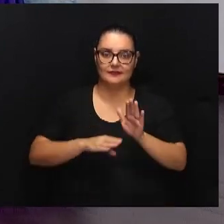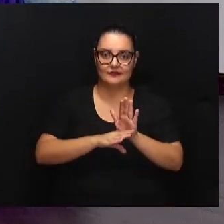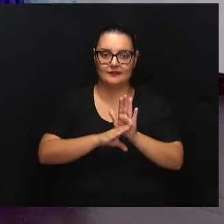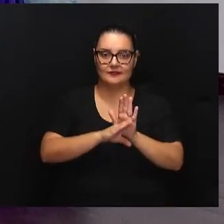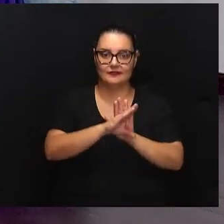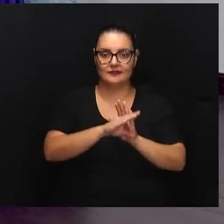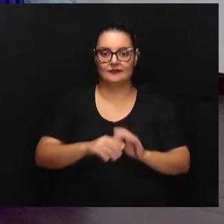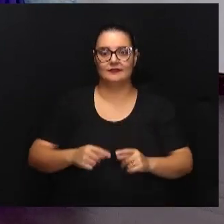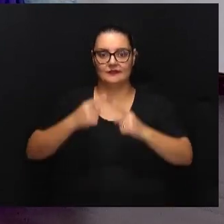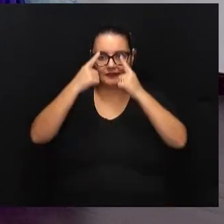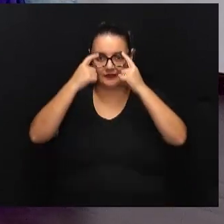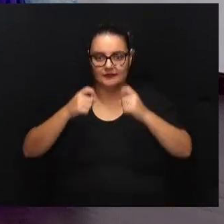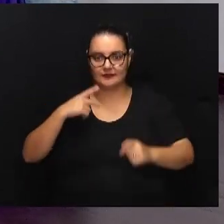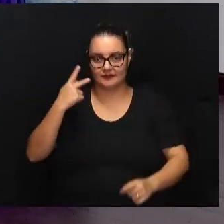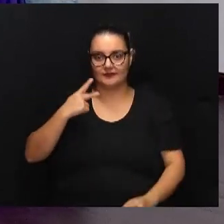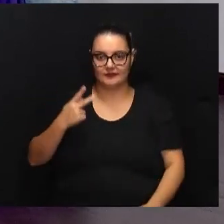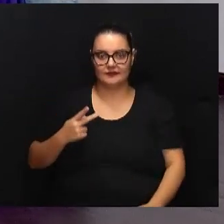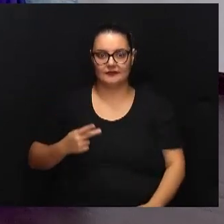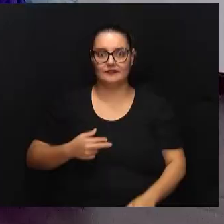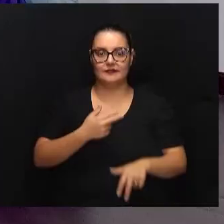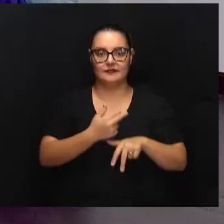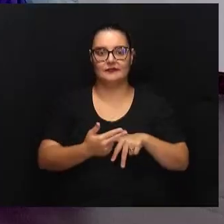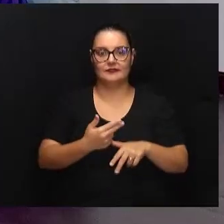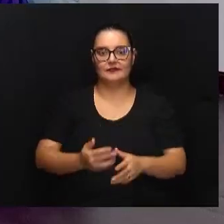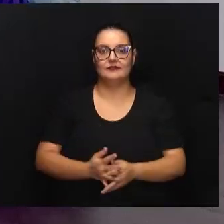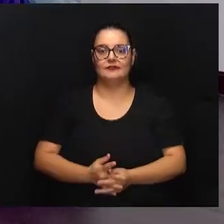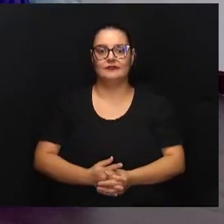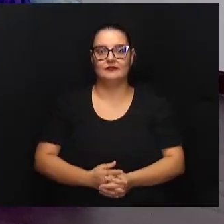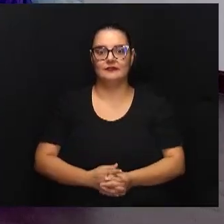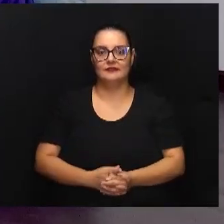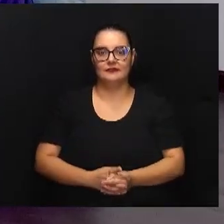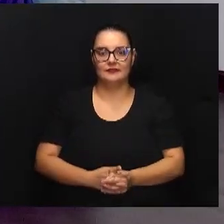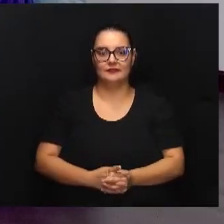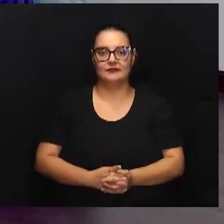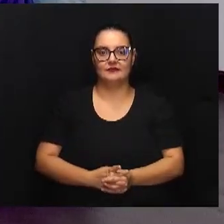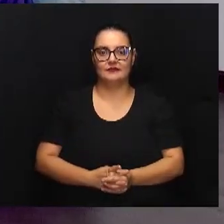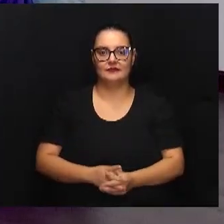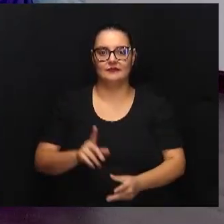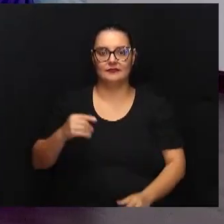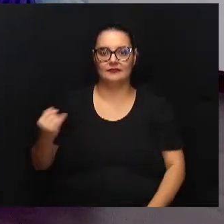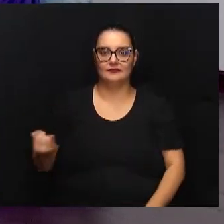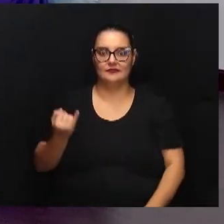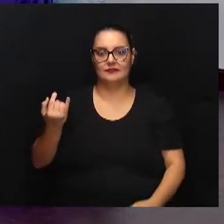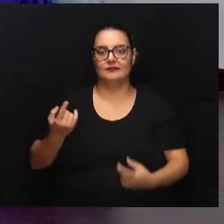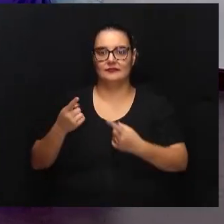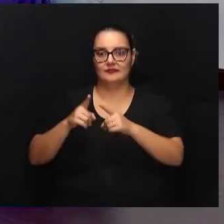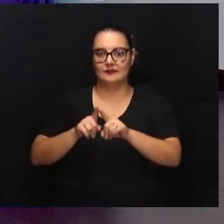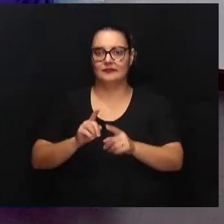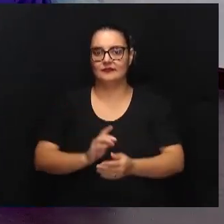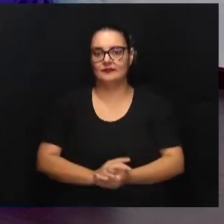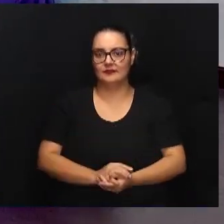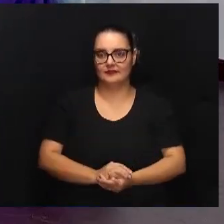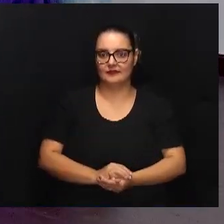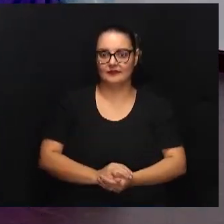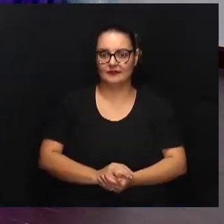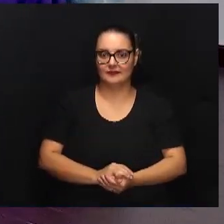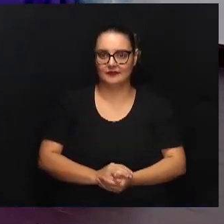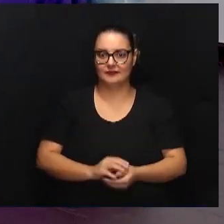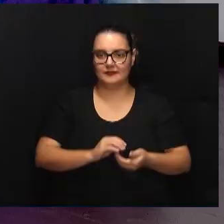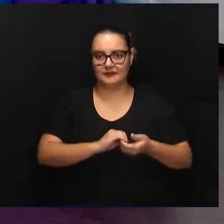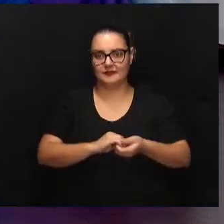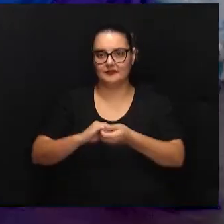estamos vivendo uma escalada também da violência política de gênero. E, então, é muito importante